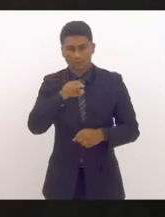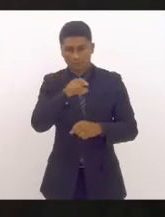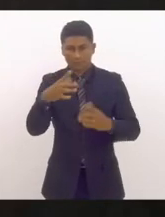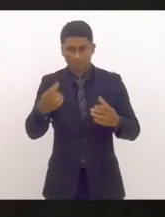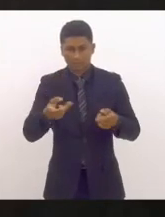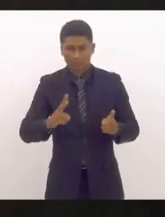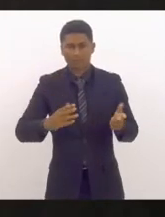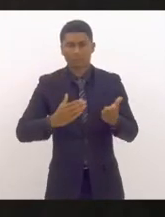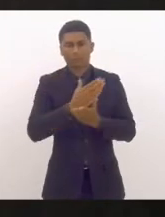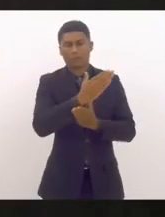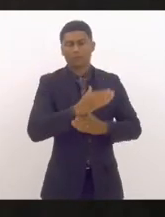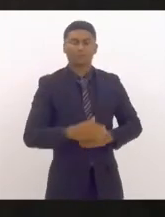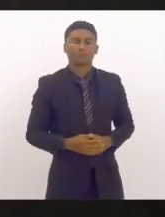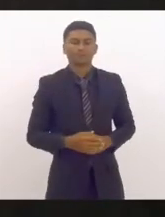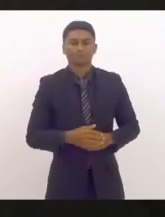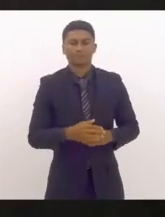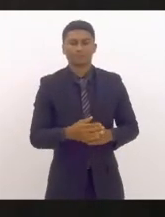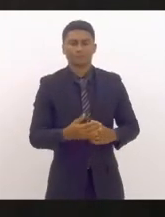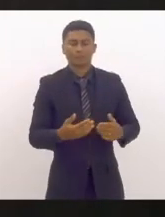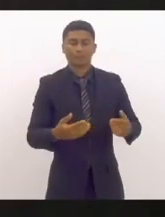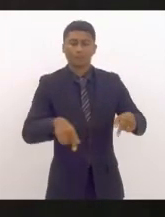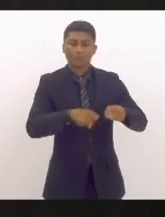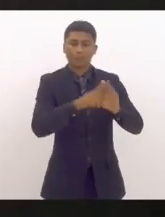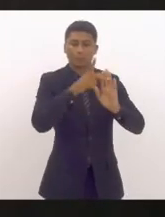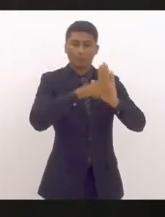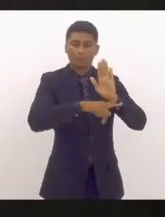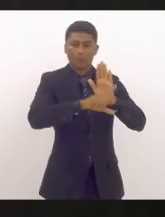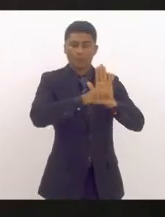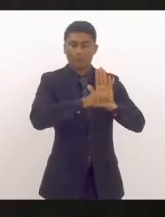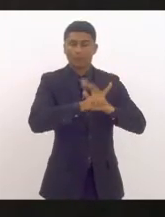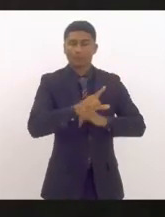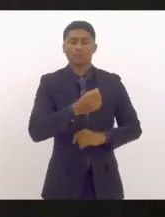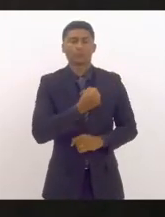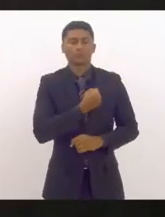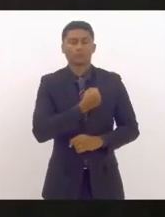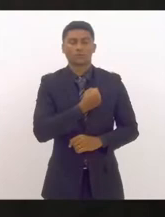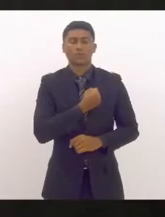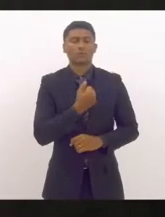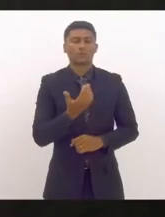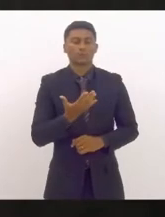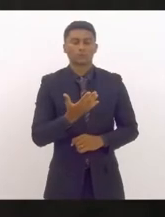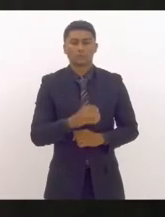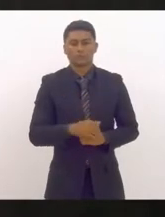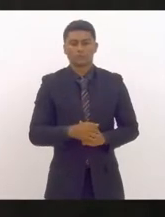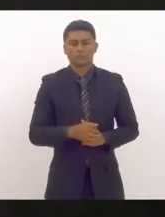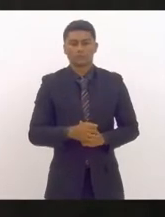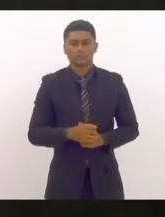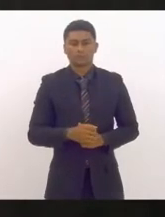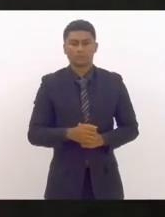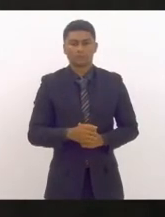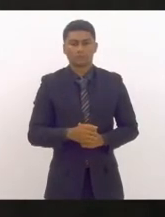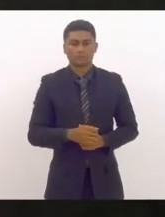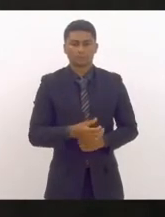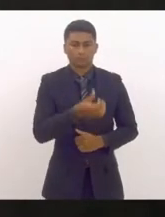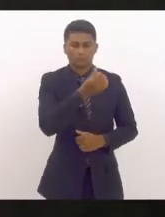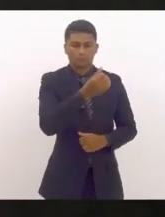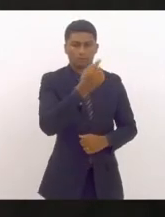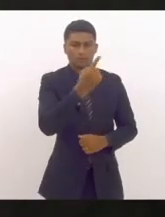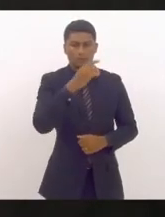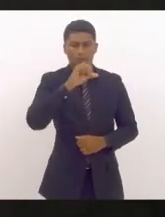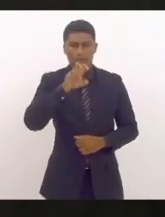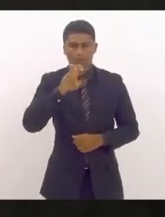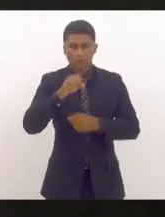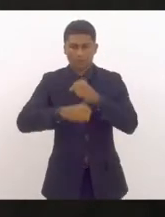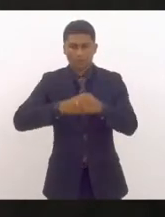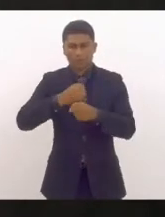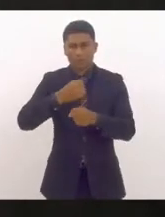aprovados. Requer a inclusão na ordem do dia dos seguintes projetos. Projeto de lei número 6195 de